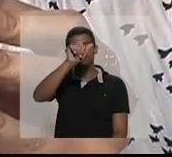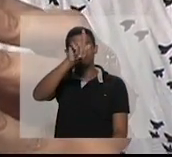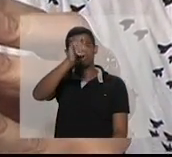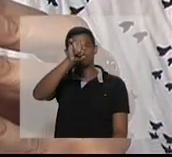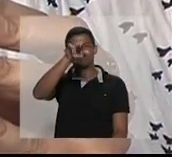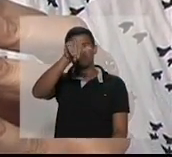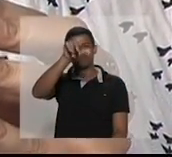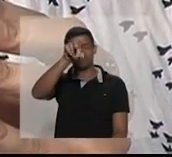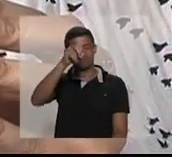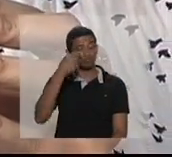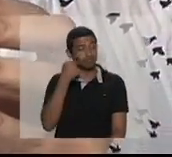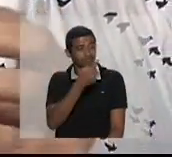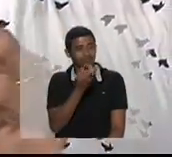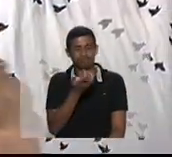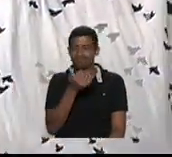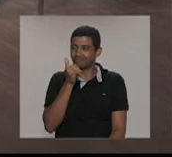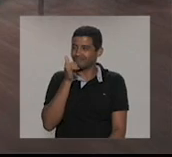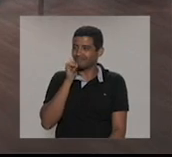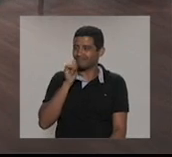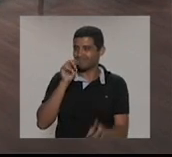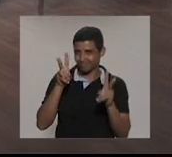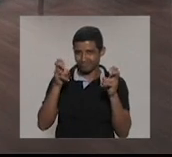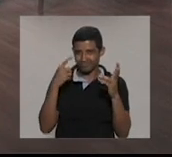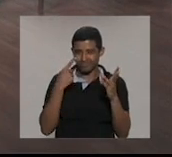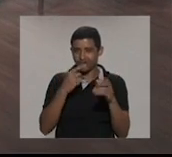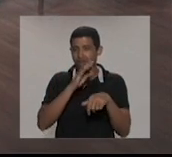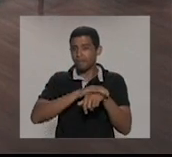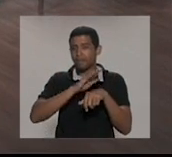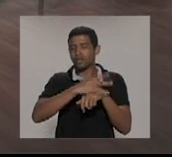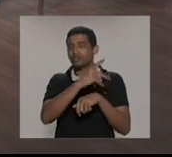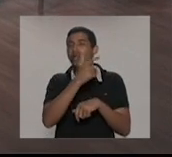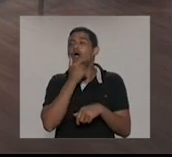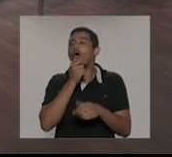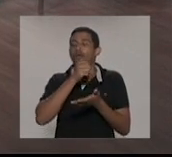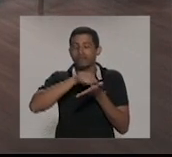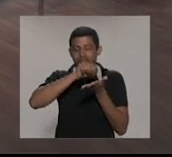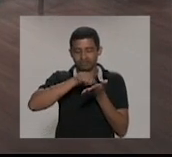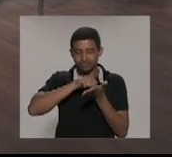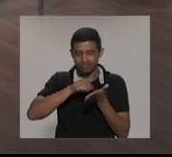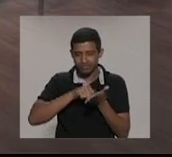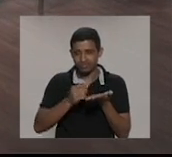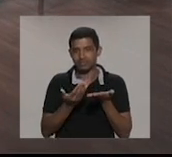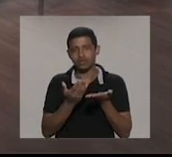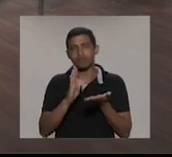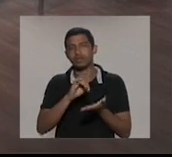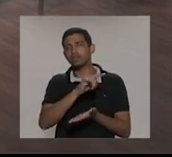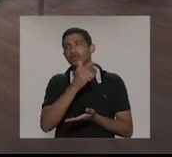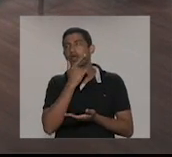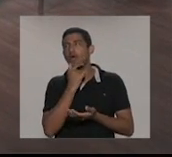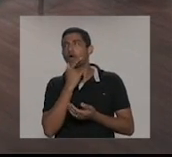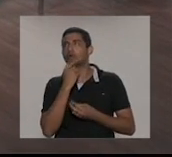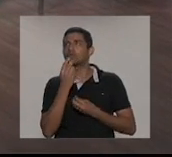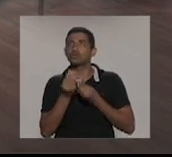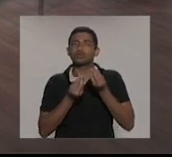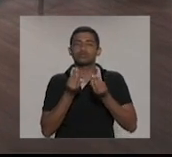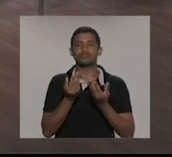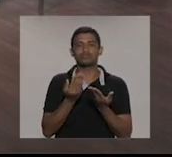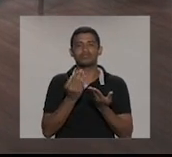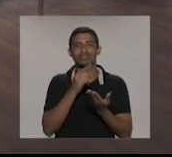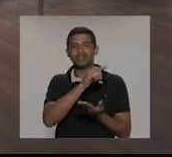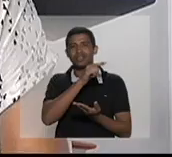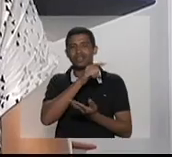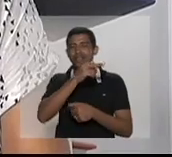Mulheres. E então, escrito por um homem, mas é um homem